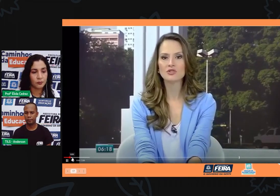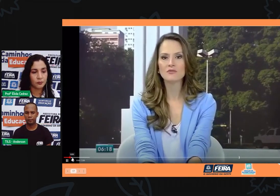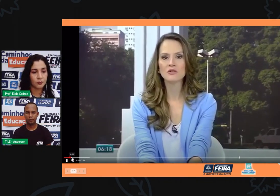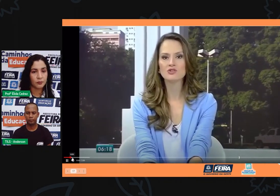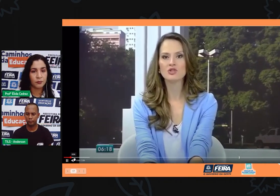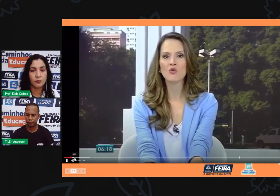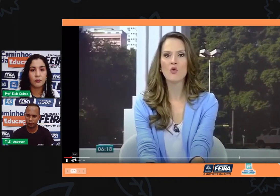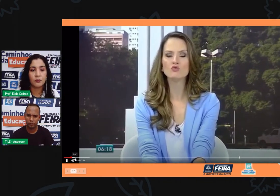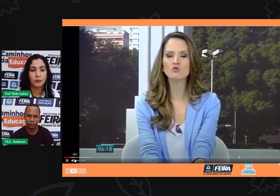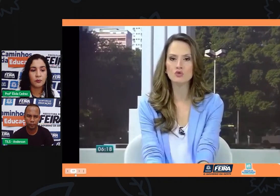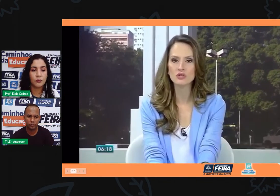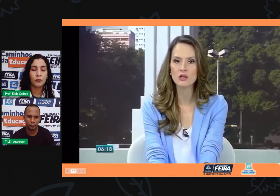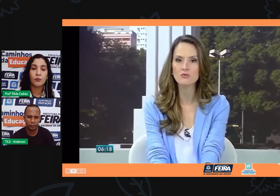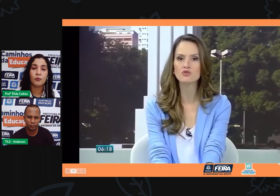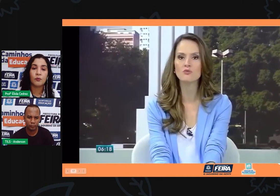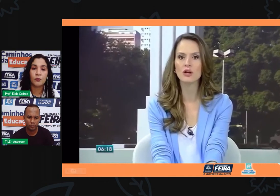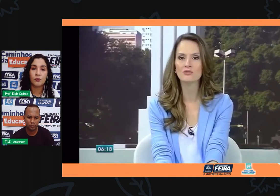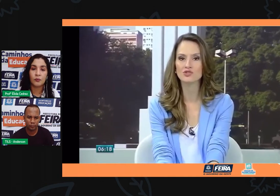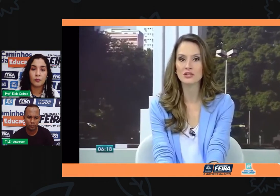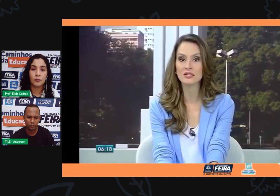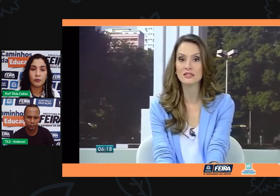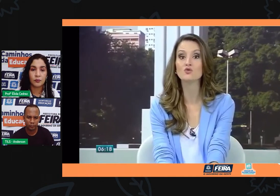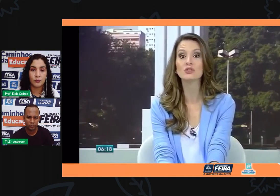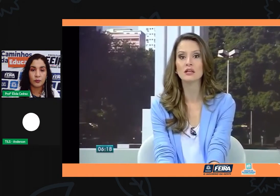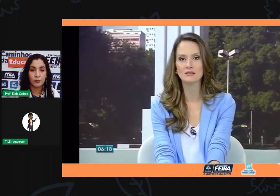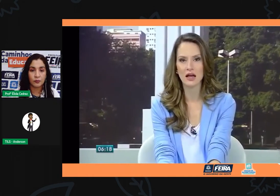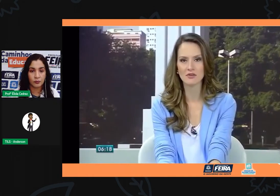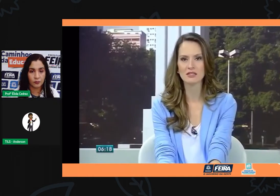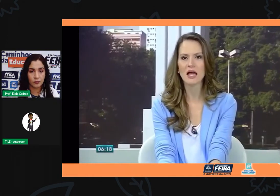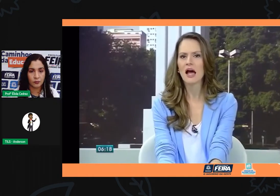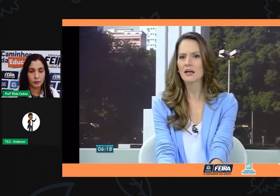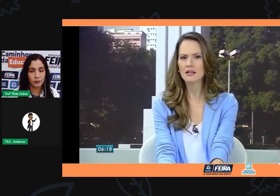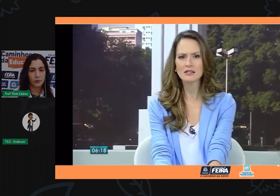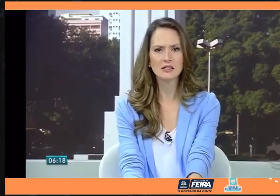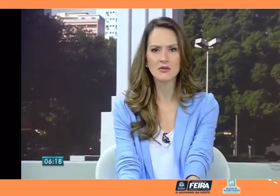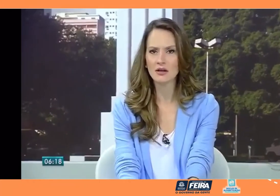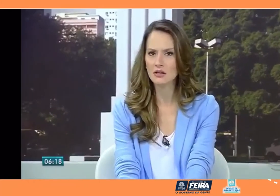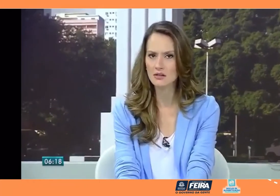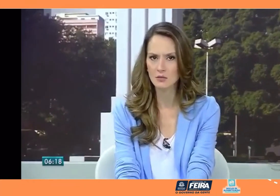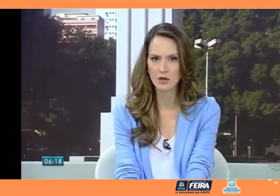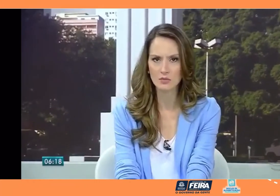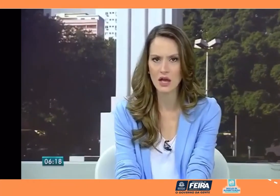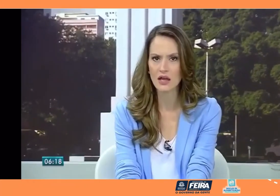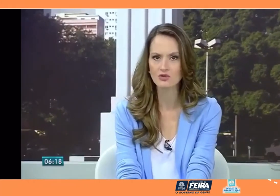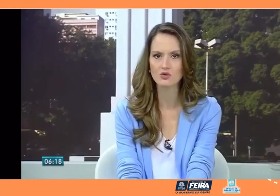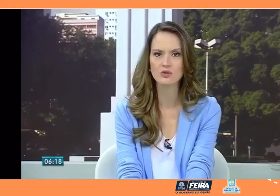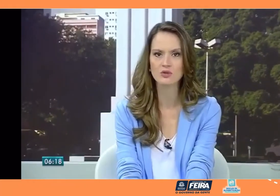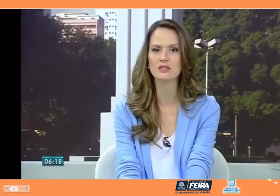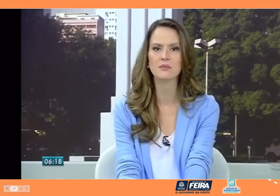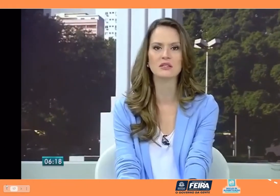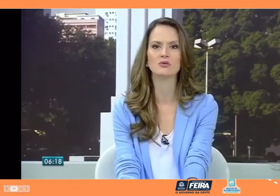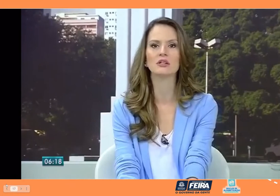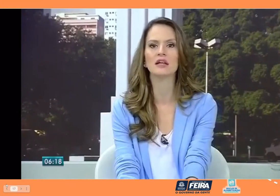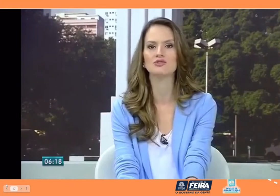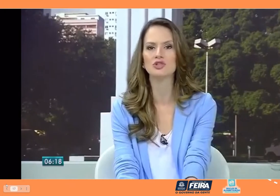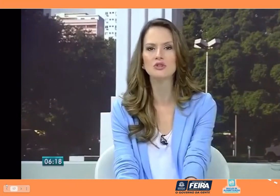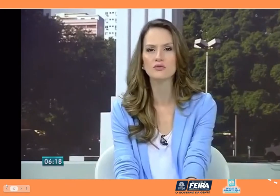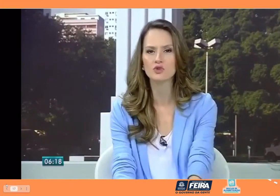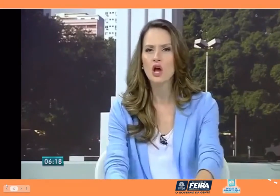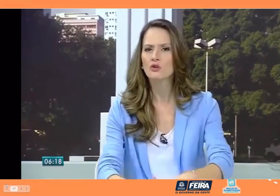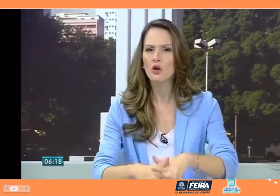iniciativas de construção de moradias sustentáveis aquelas que não agridem o meio ambiente usam sistemas